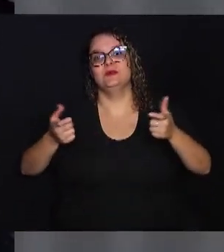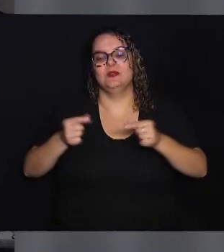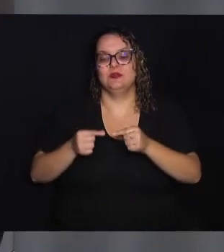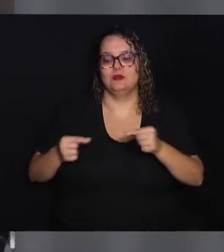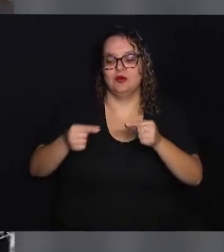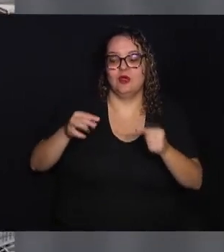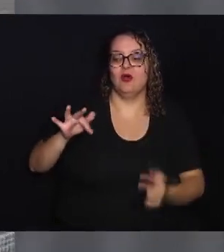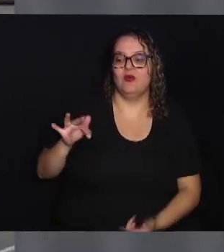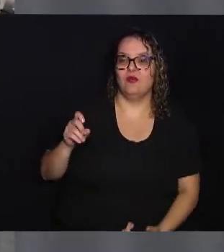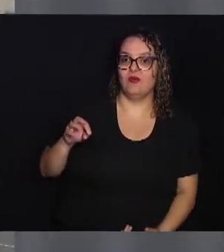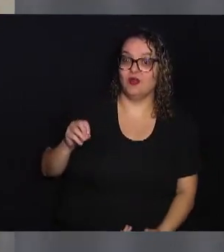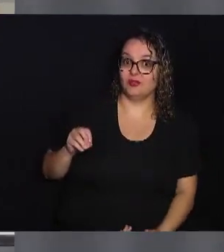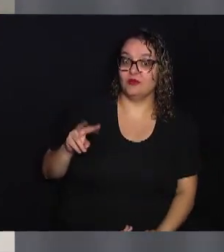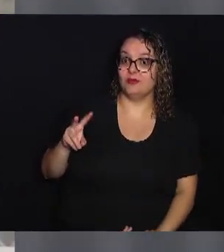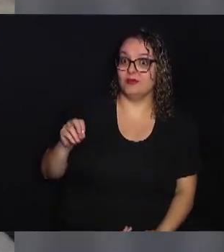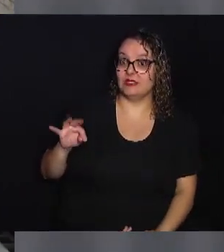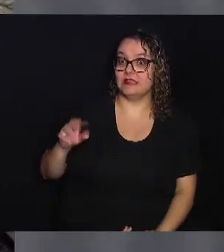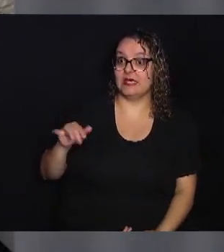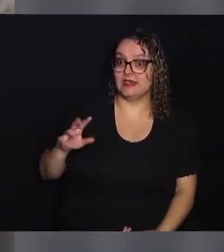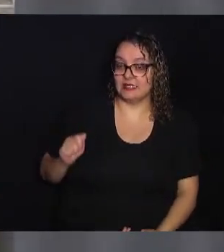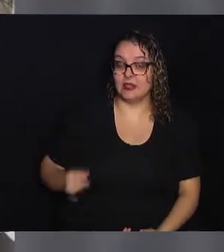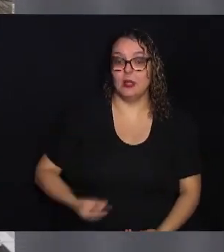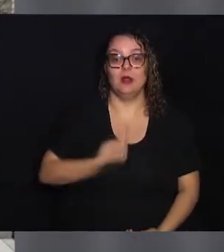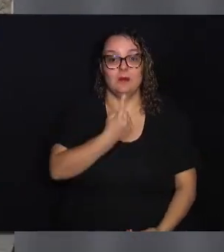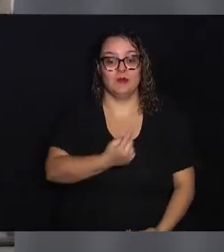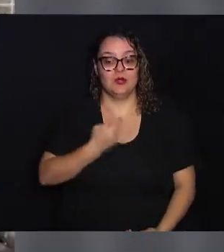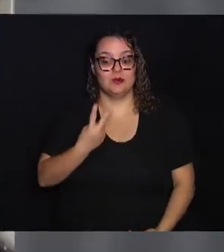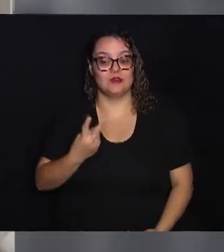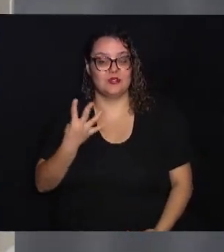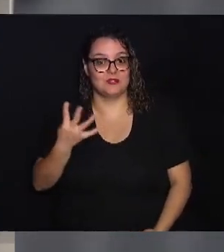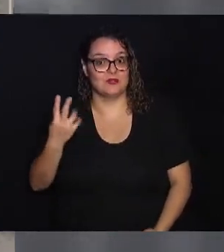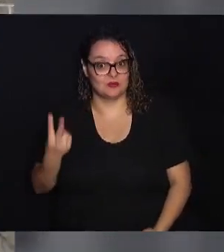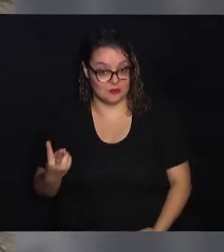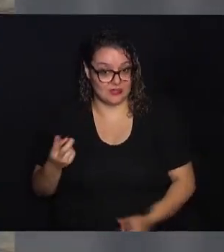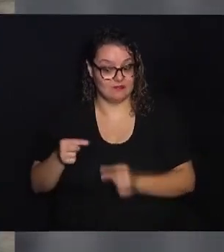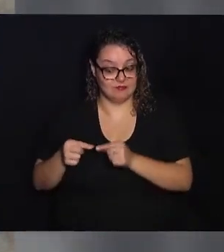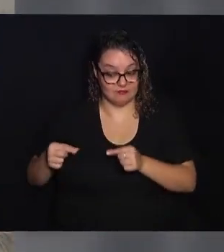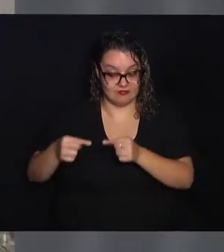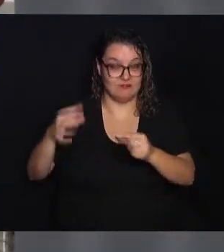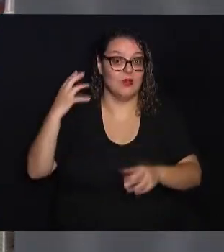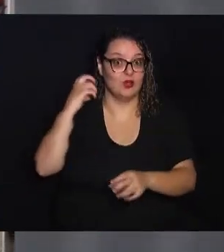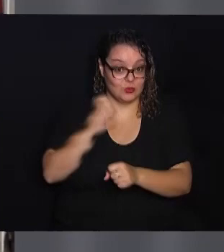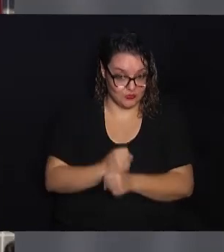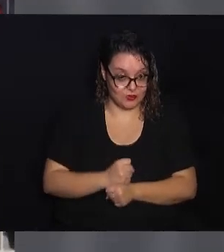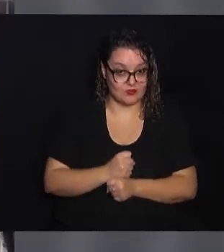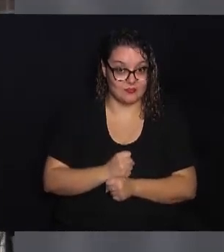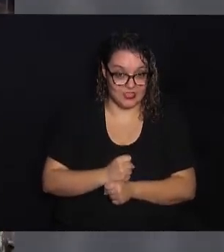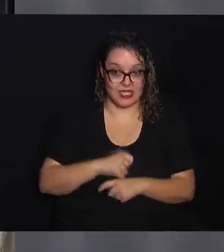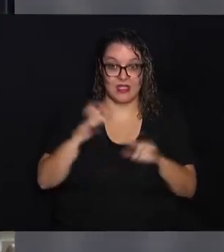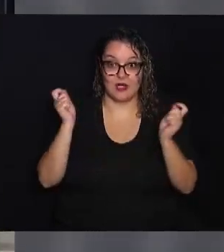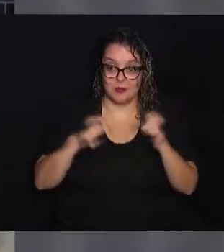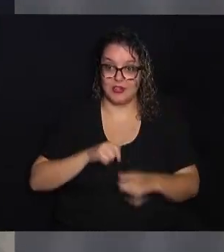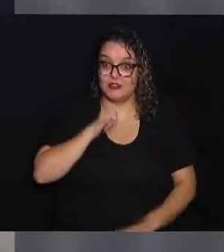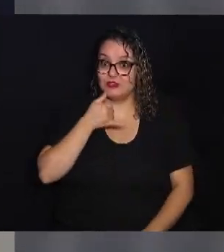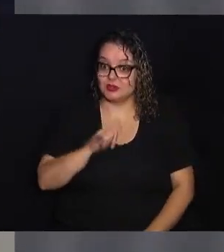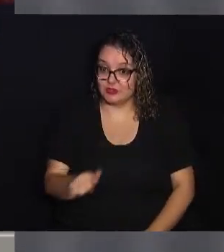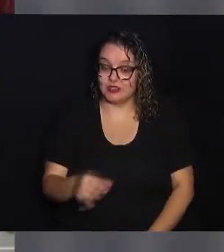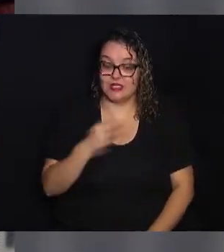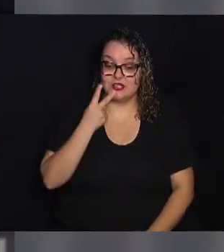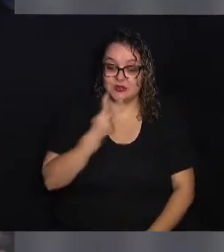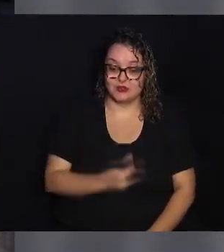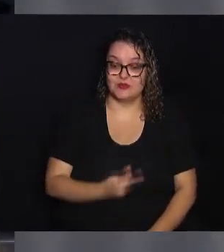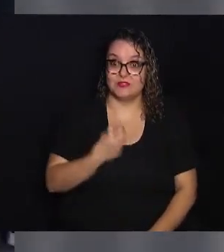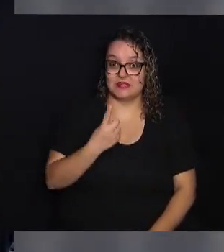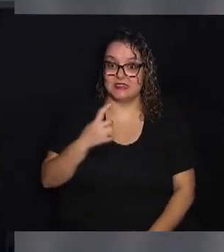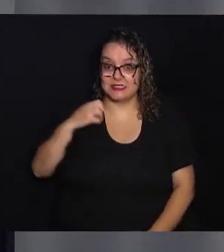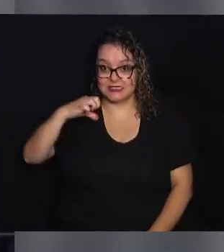instalação de energia fotovoltaica do mundo. São 1.242 painéis solares ao todo,